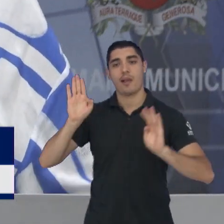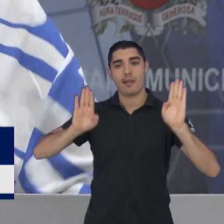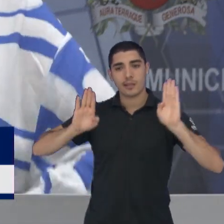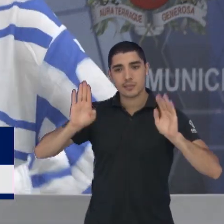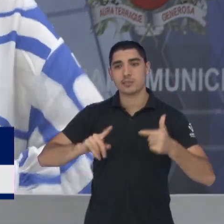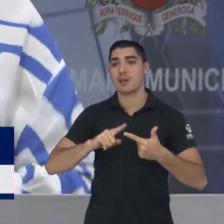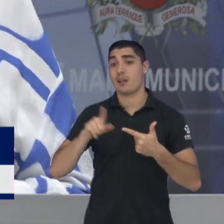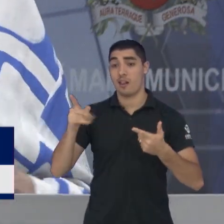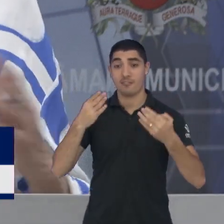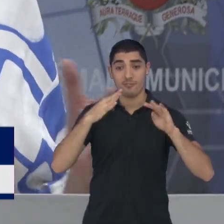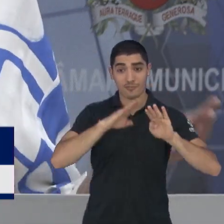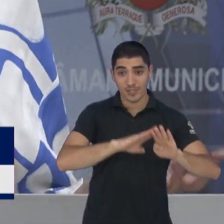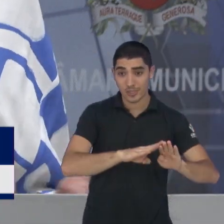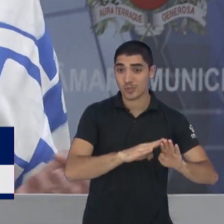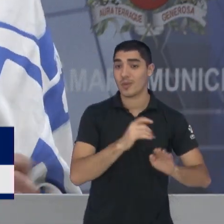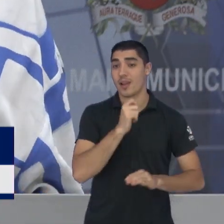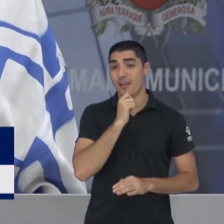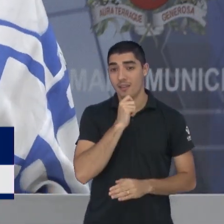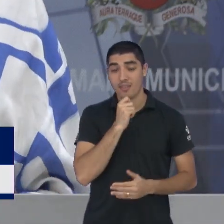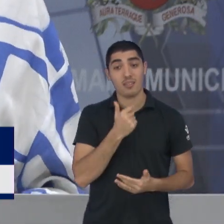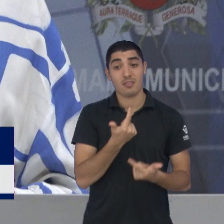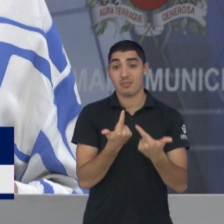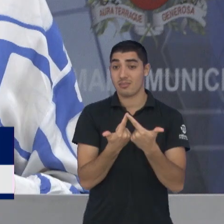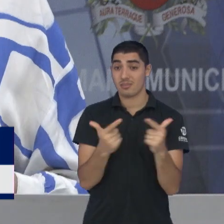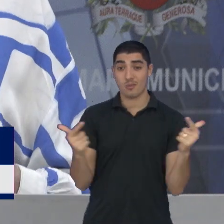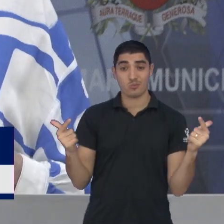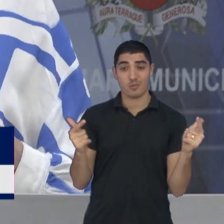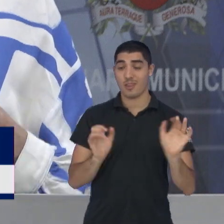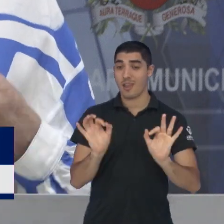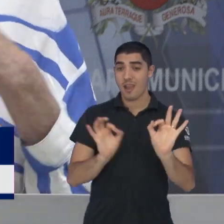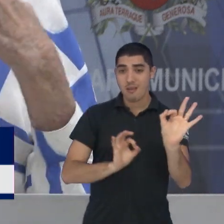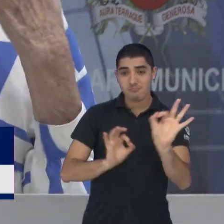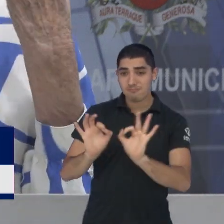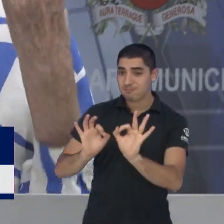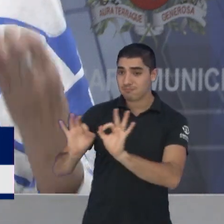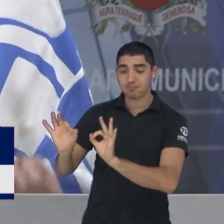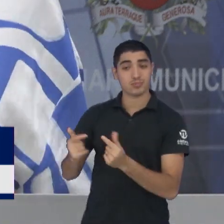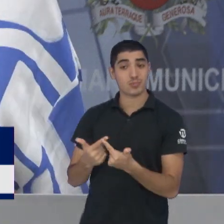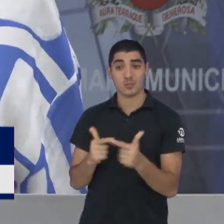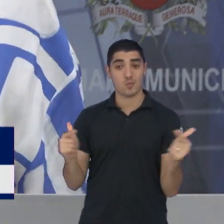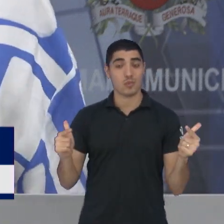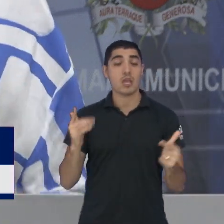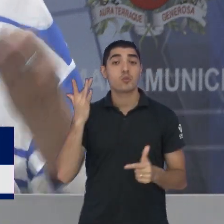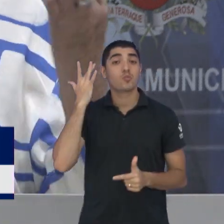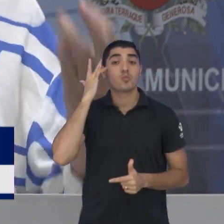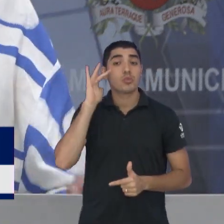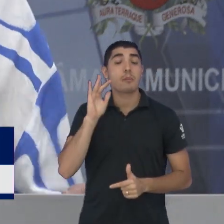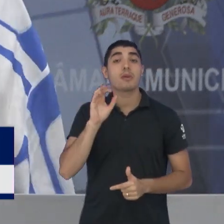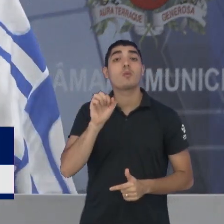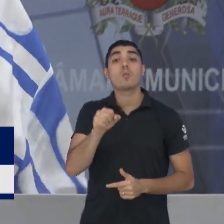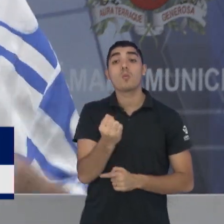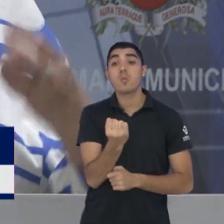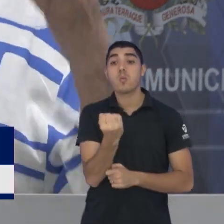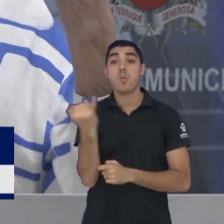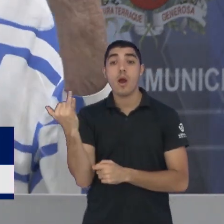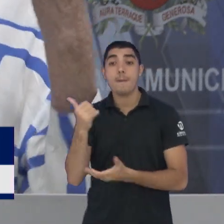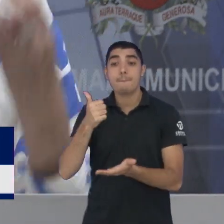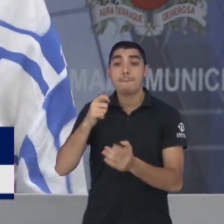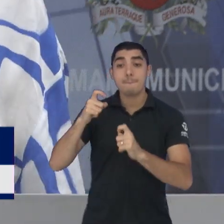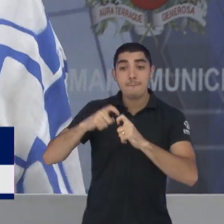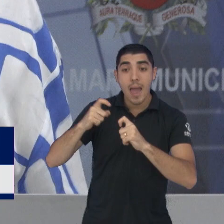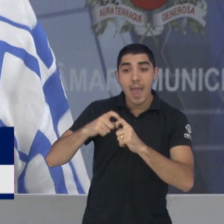fechada, não tem nenhuma organização, não tem uma previsão de contratar mais médicos, contratar